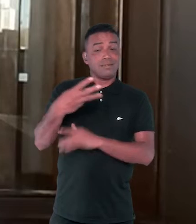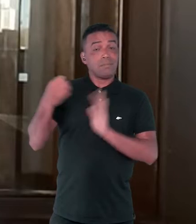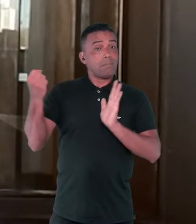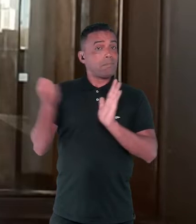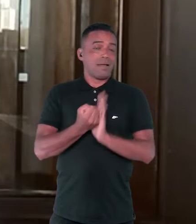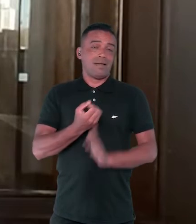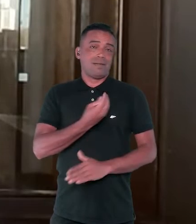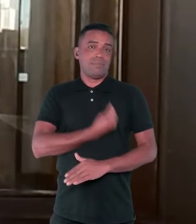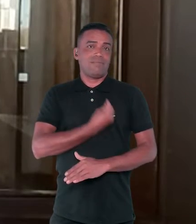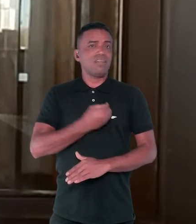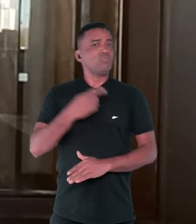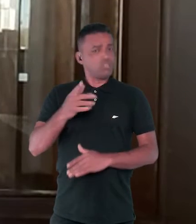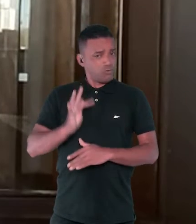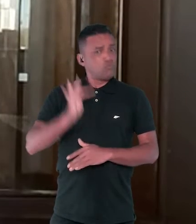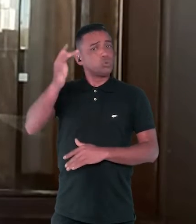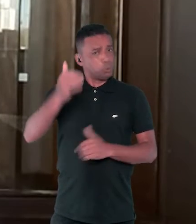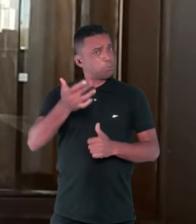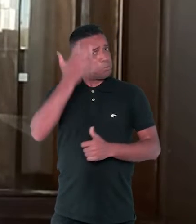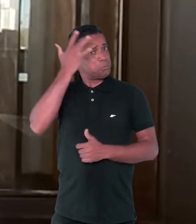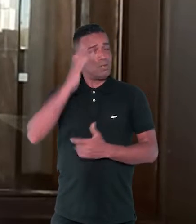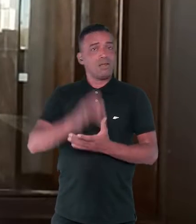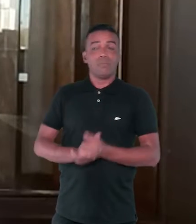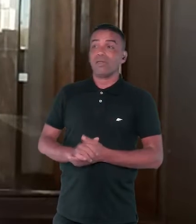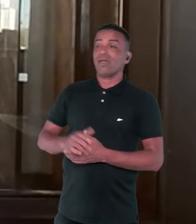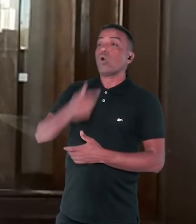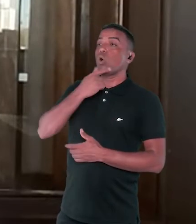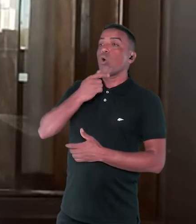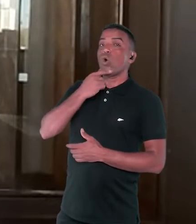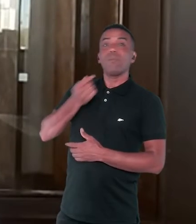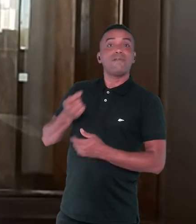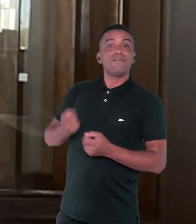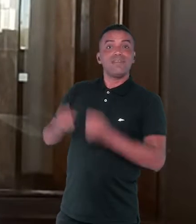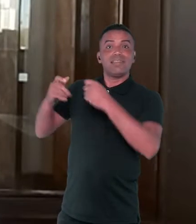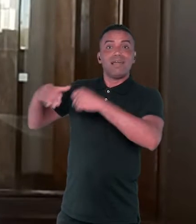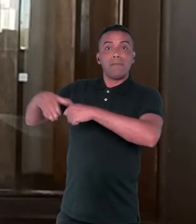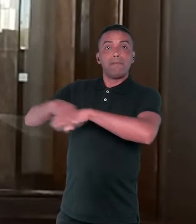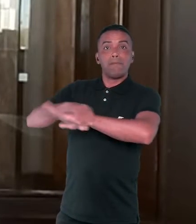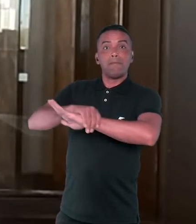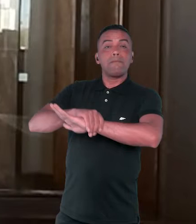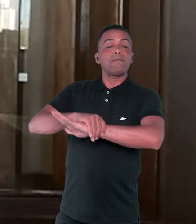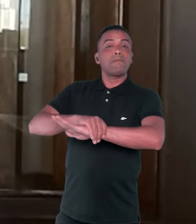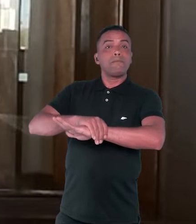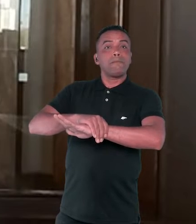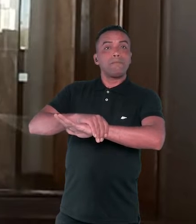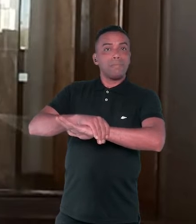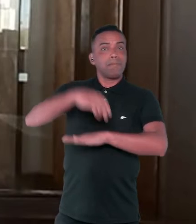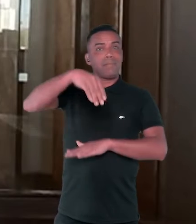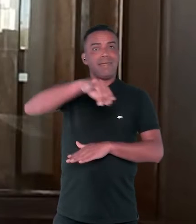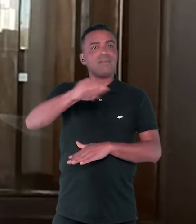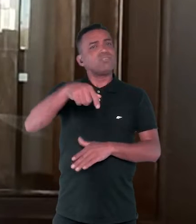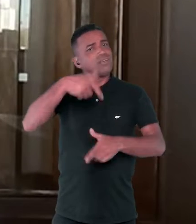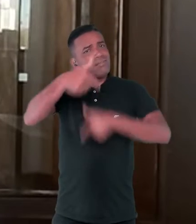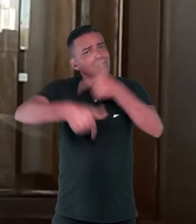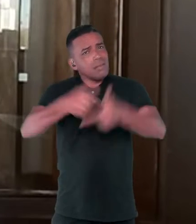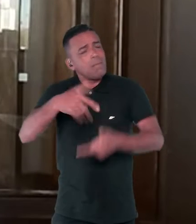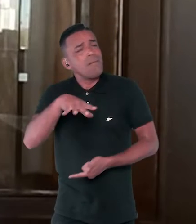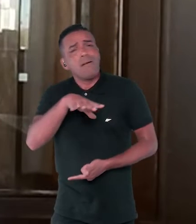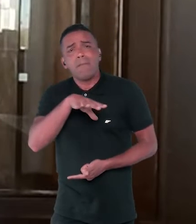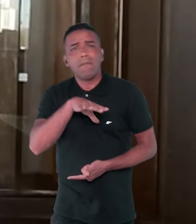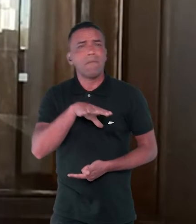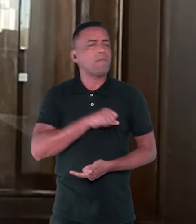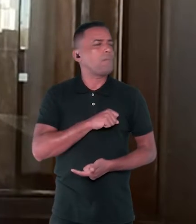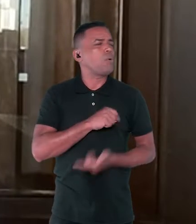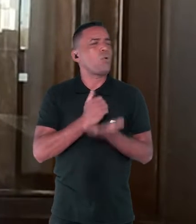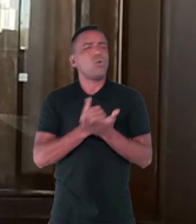vida. Ele falou: você vai muito longe. Eu falei: por quê? Era um vendedor de meias, sabe, representante de meias. Ele falou: porque você trabalha com amor, trabalha com